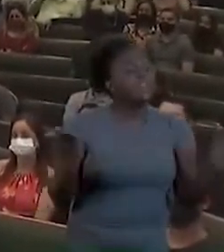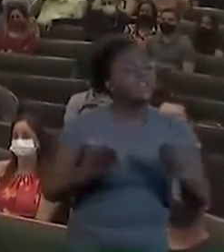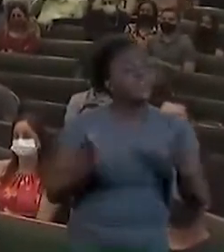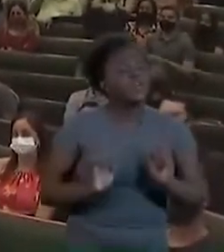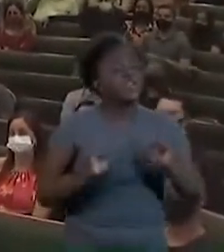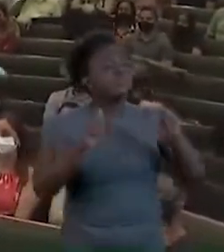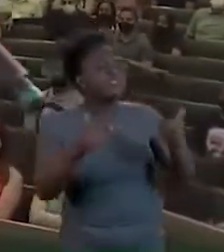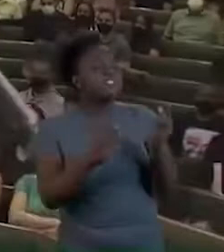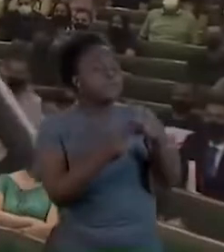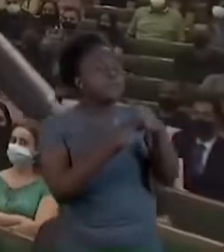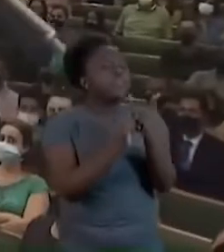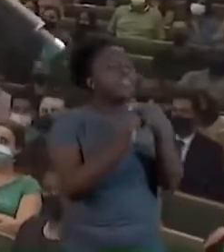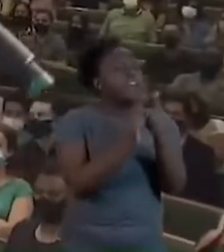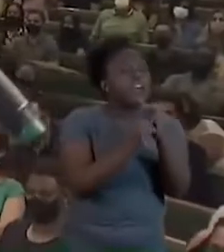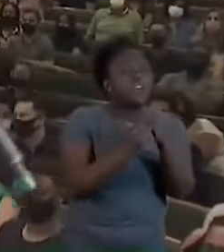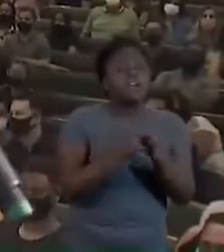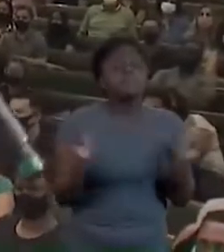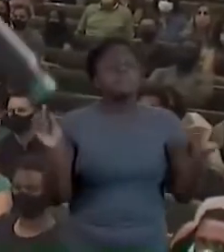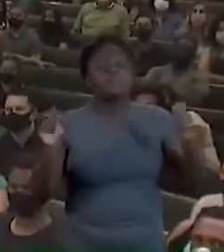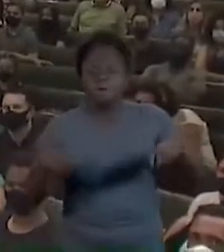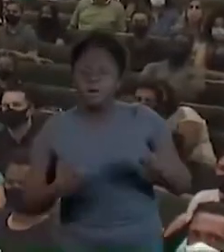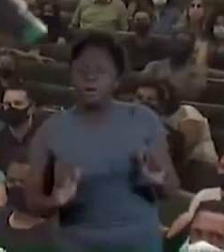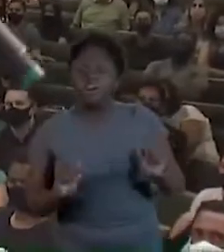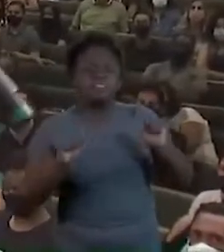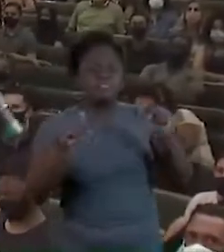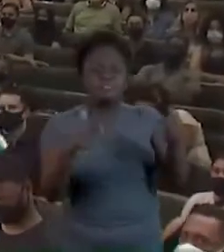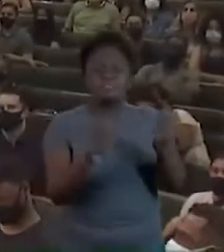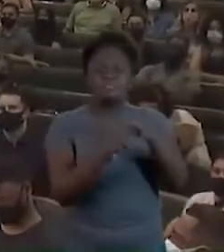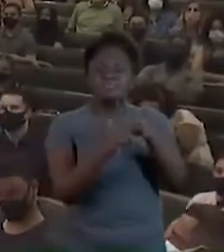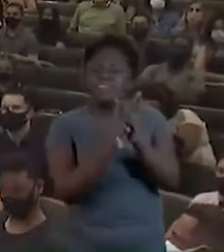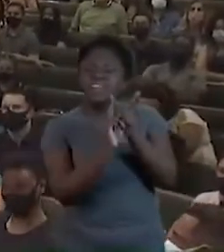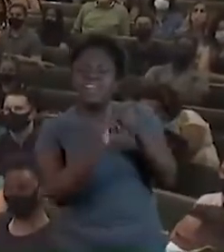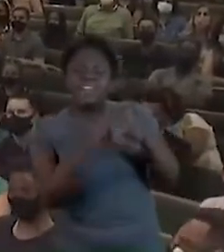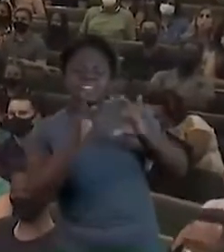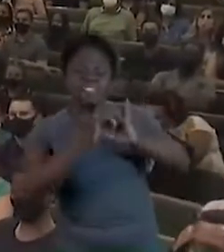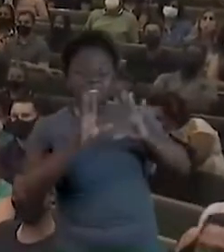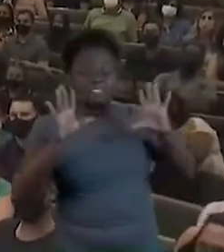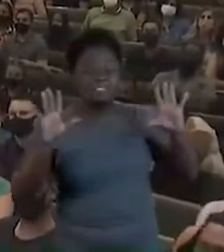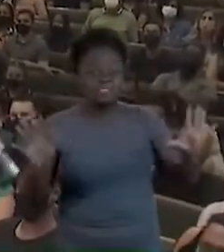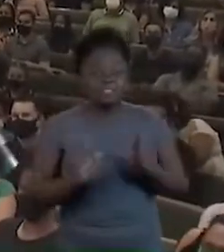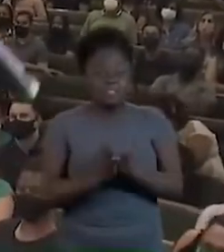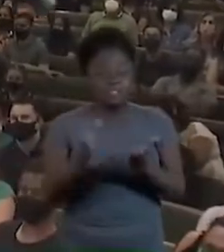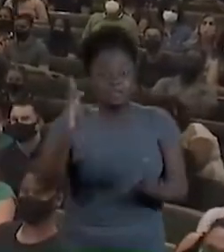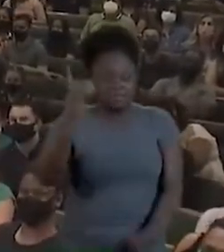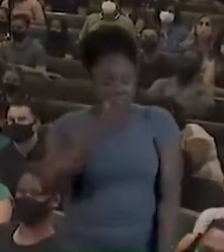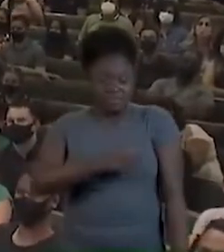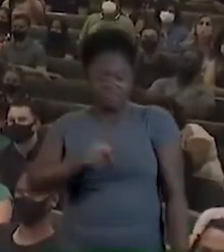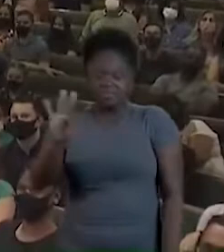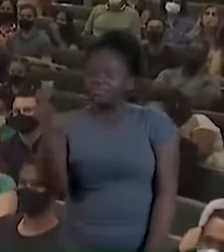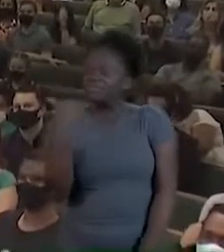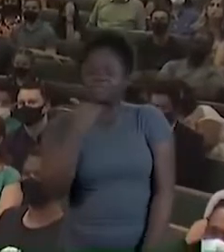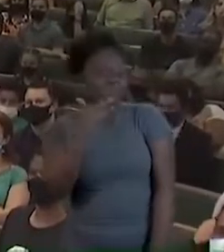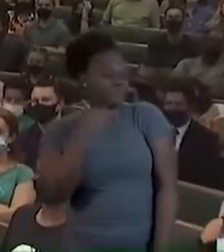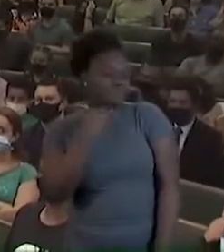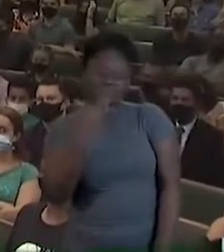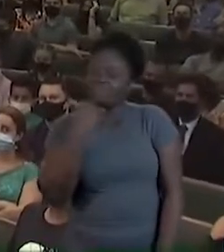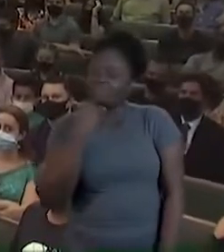Pilates. Você pode fazer Pilates, pode fazer Caifás, pode fazer quem você quiser da Bíblia, fariseu. Não